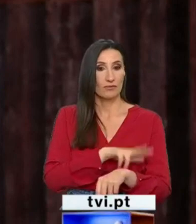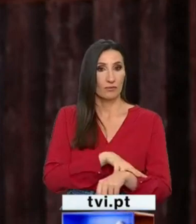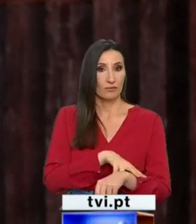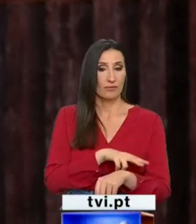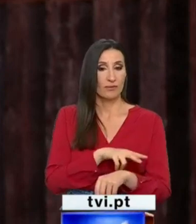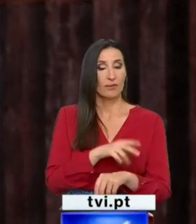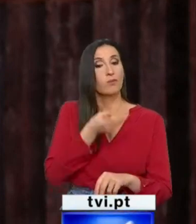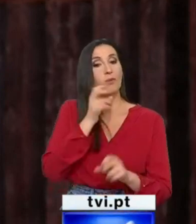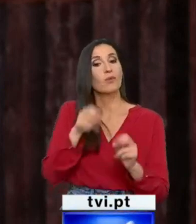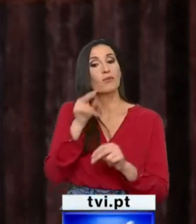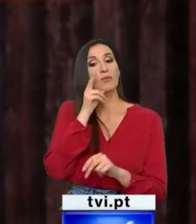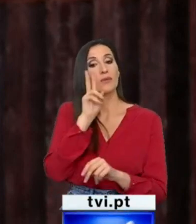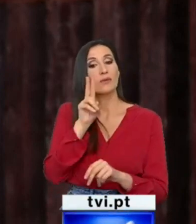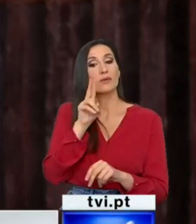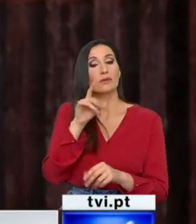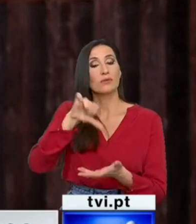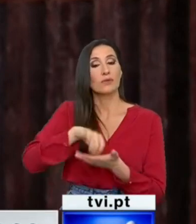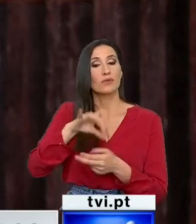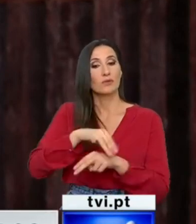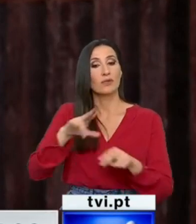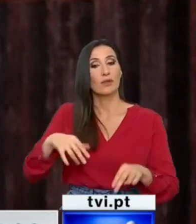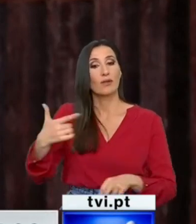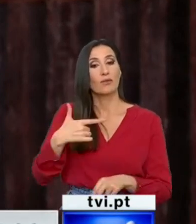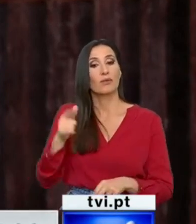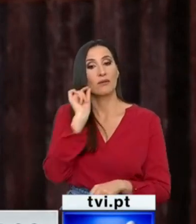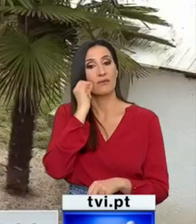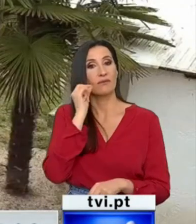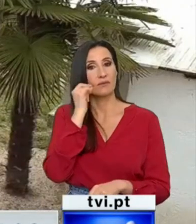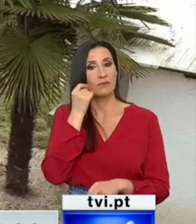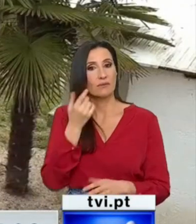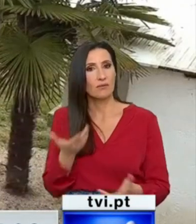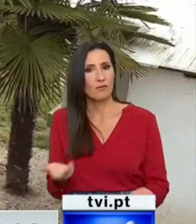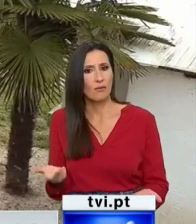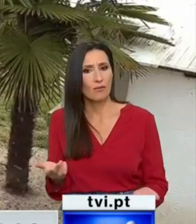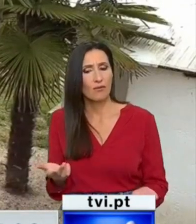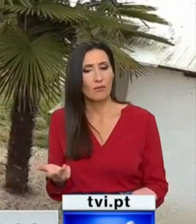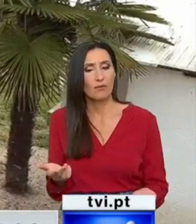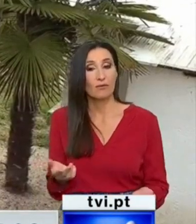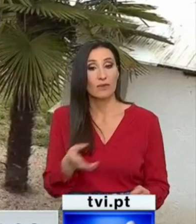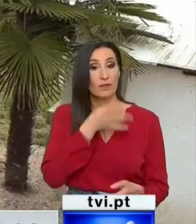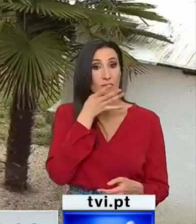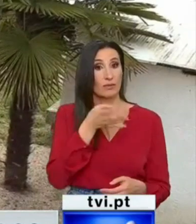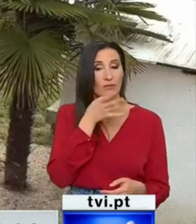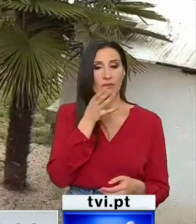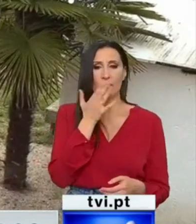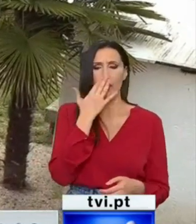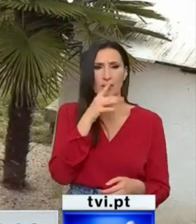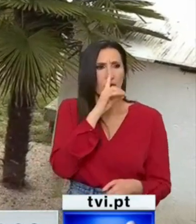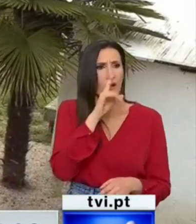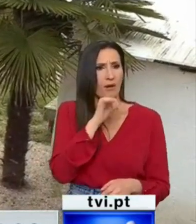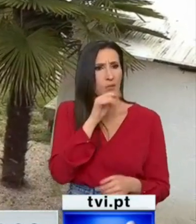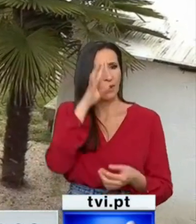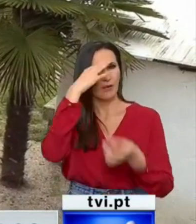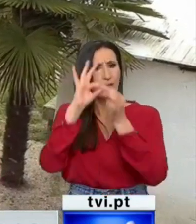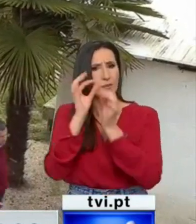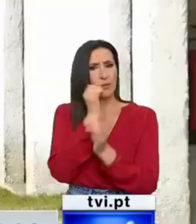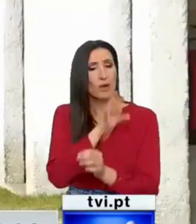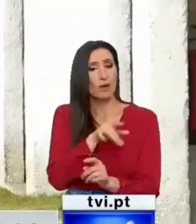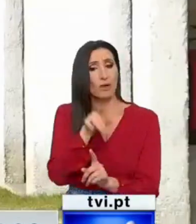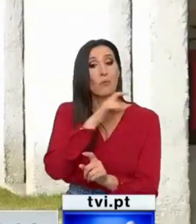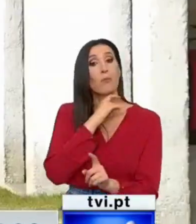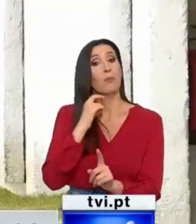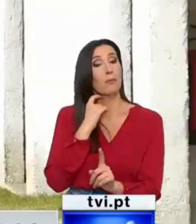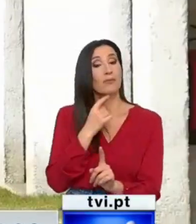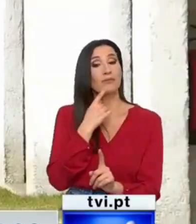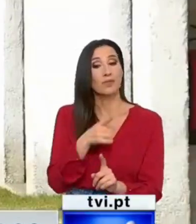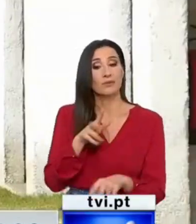clínico para o Centro Hospitalar de Tondela e Viseu. A justificação parece absurda e João Torres garante